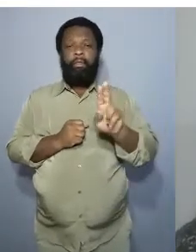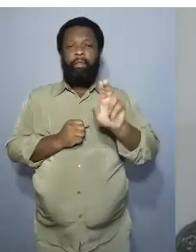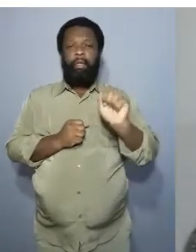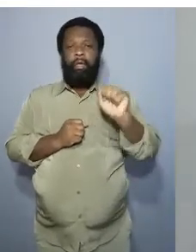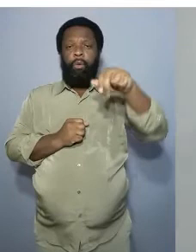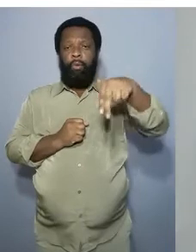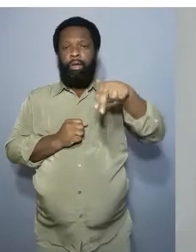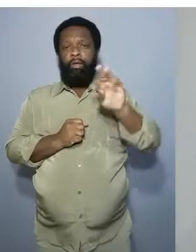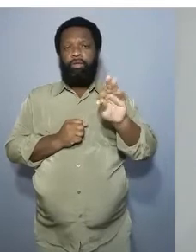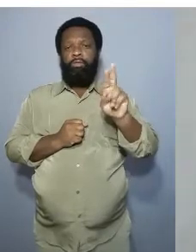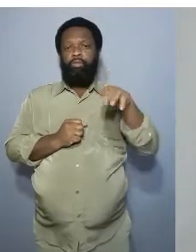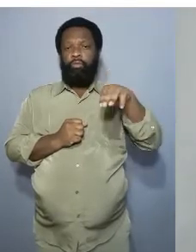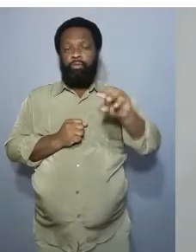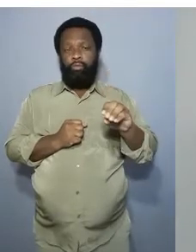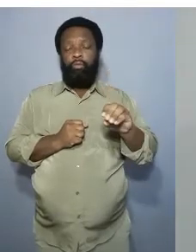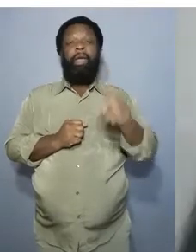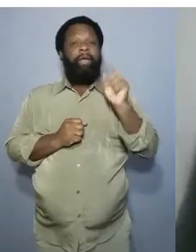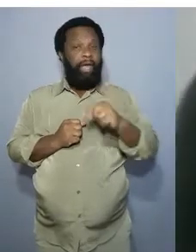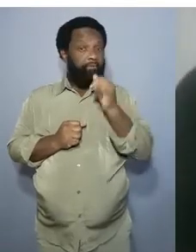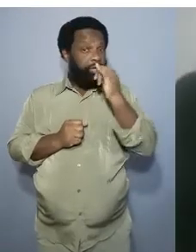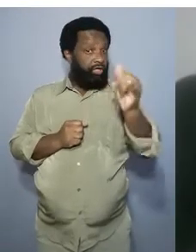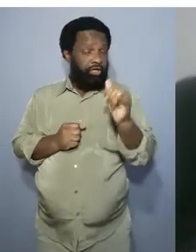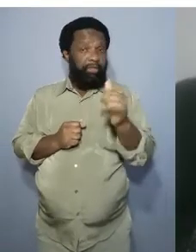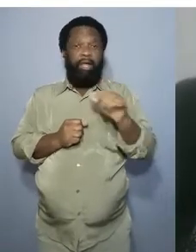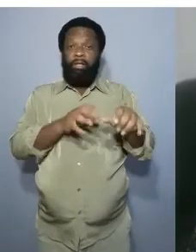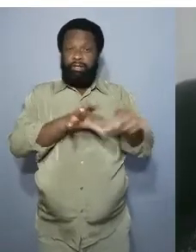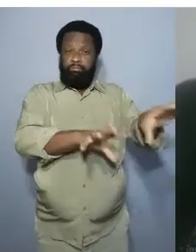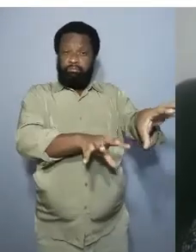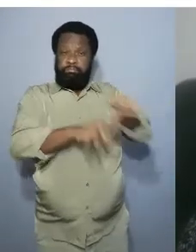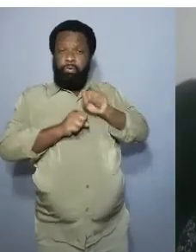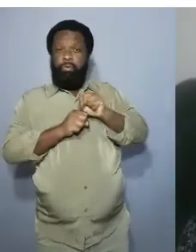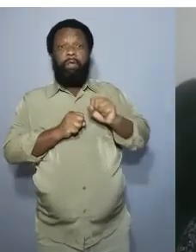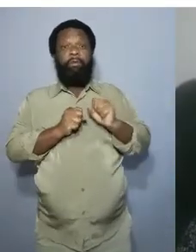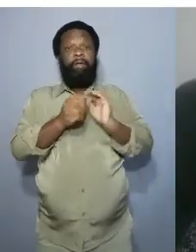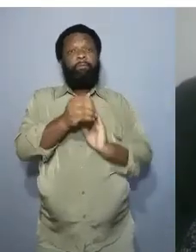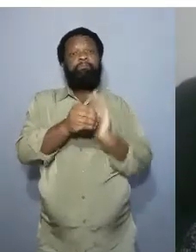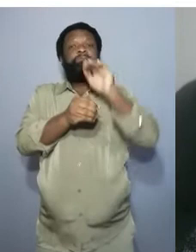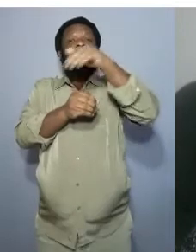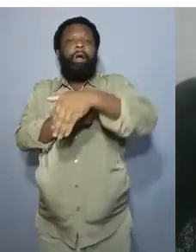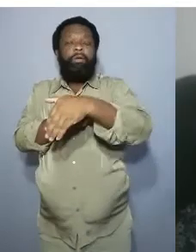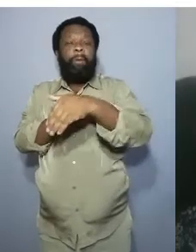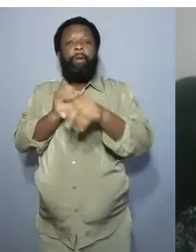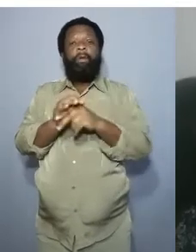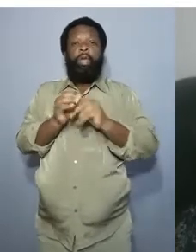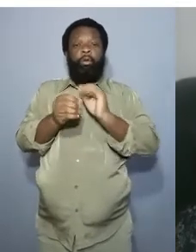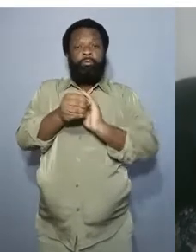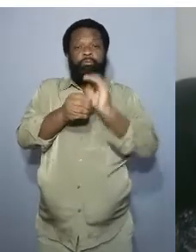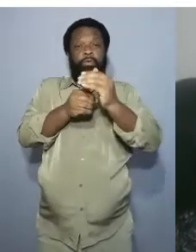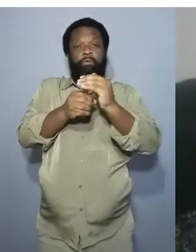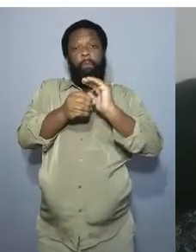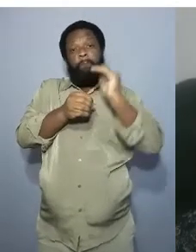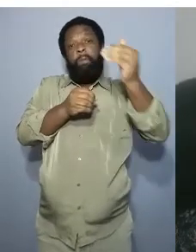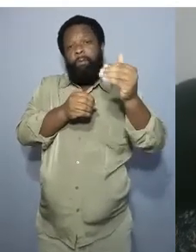O quantum, pessoal, é um pacote de energia. Então ele absorve a energia, e quando ele absorve, ele pula, ele salta para um